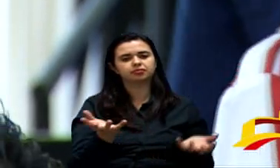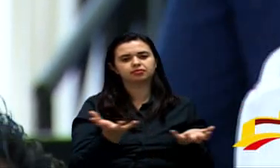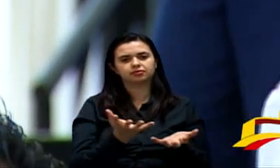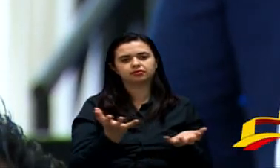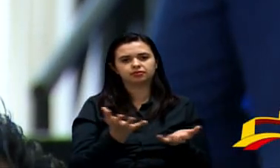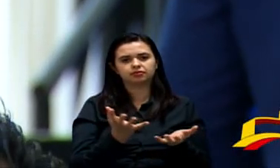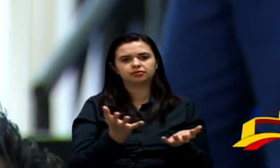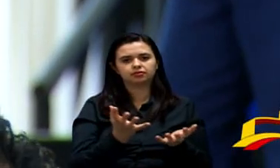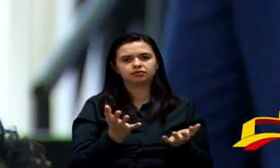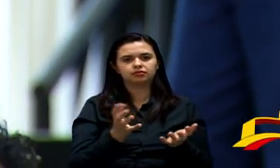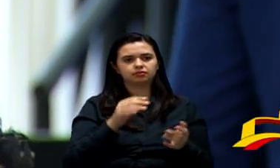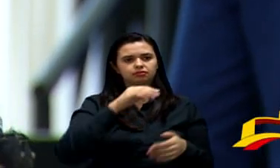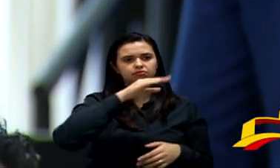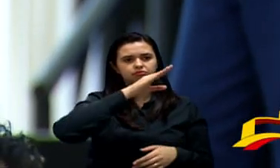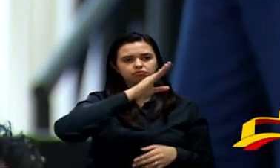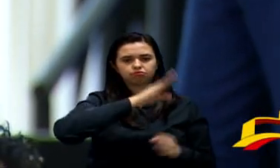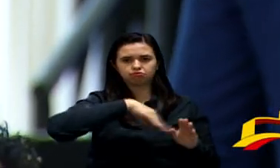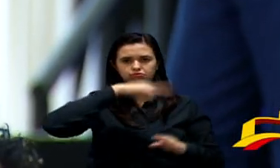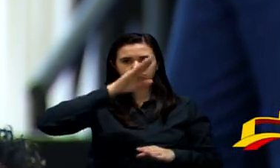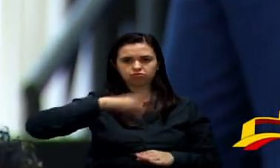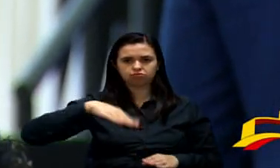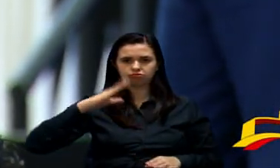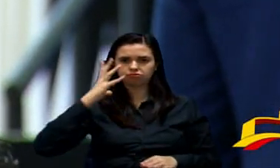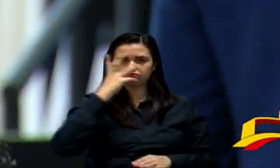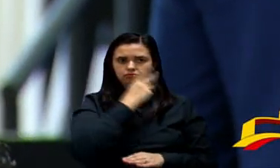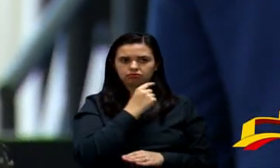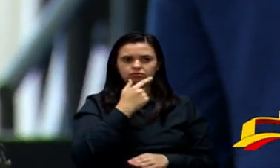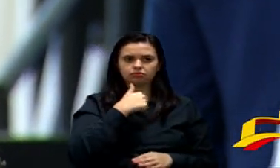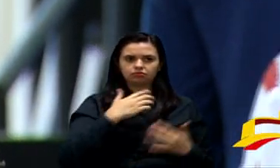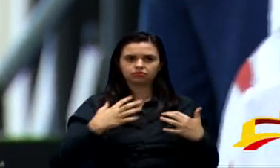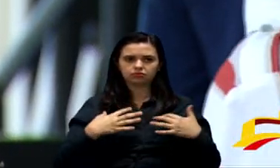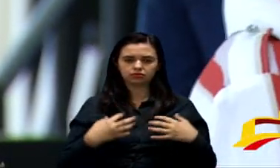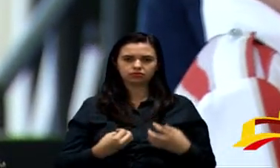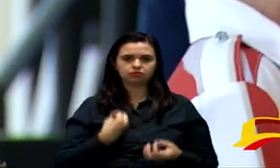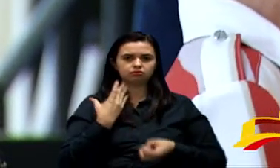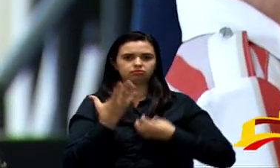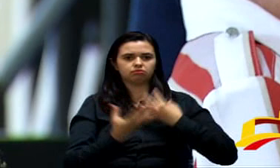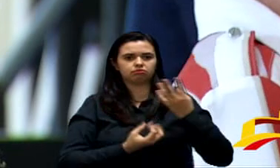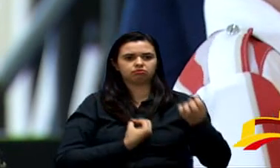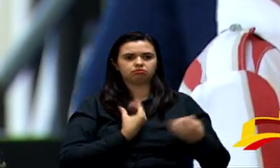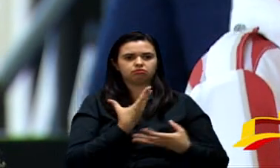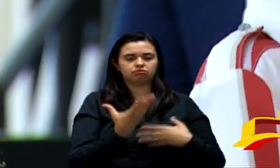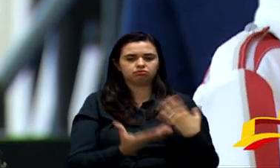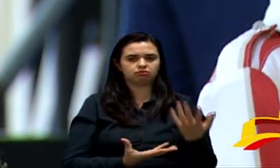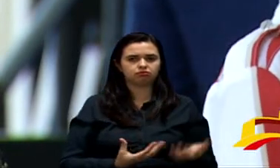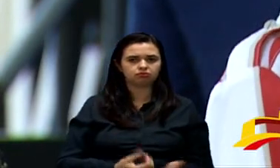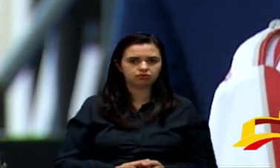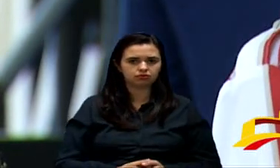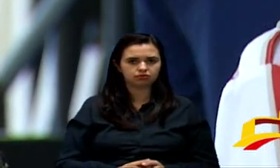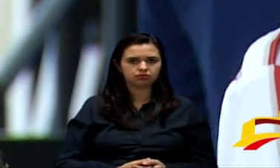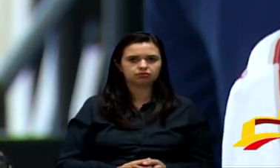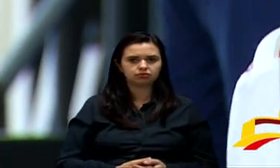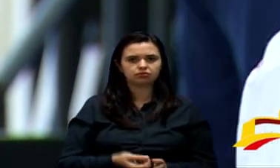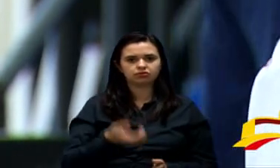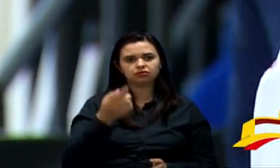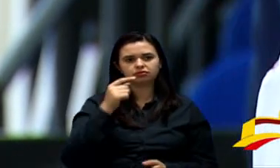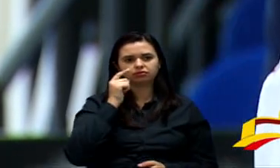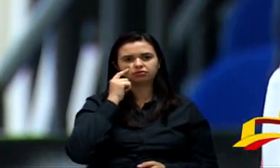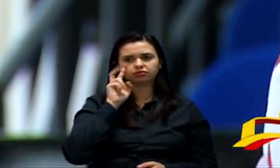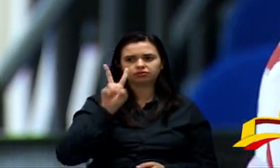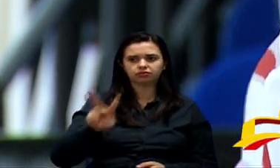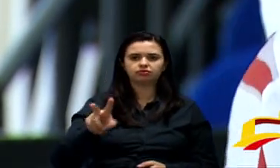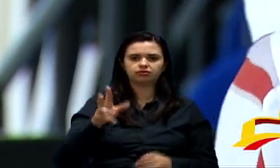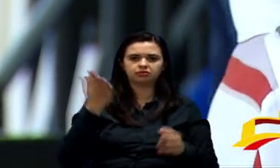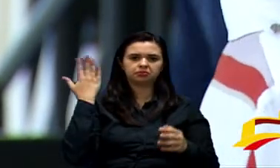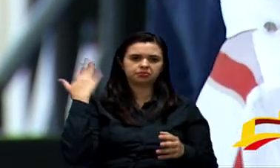toda expressão, né, ela tem a sua arte, tem sua forma. Quem via os quadros do Picasso na